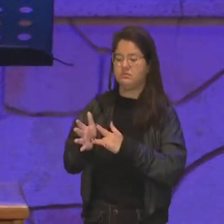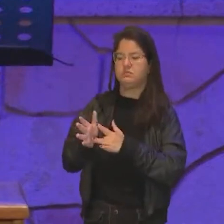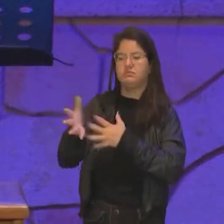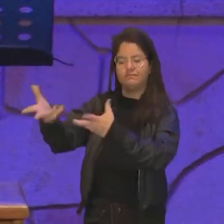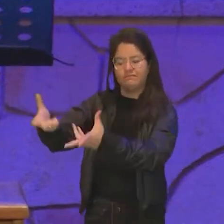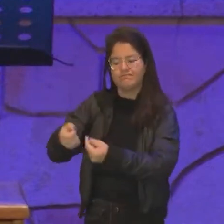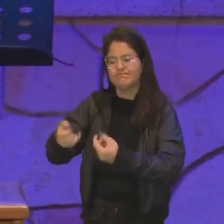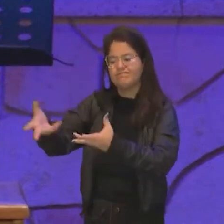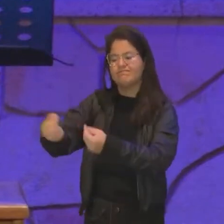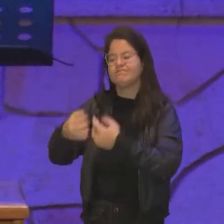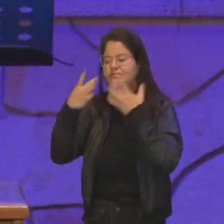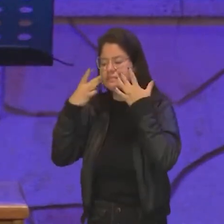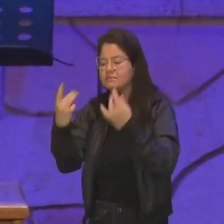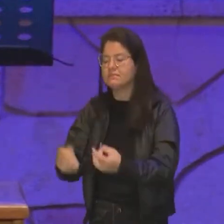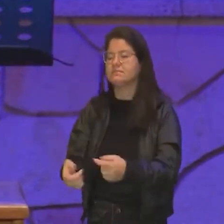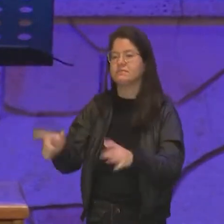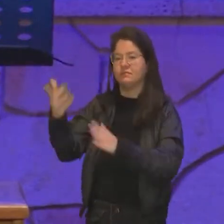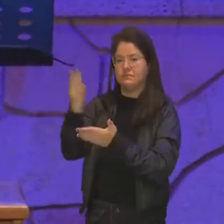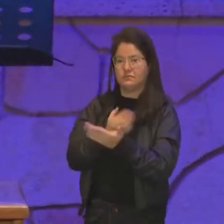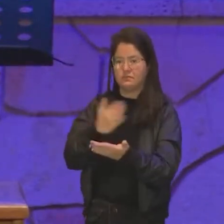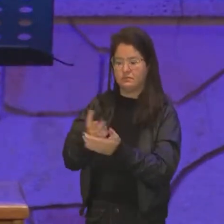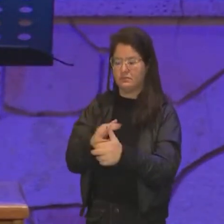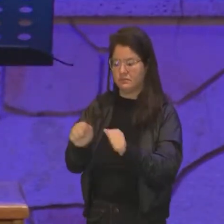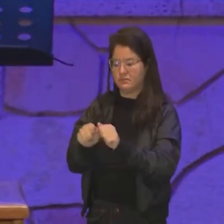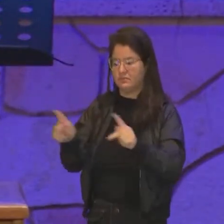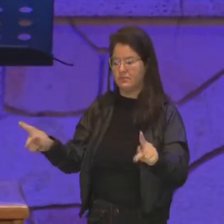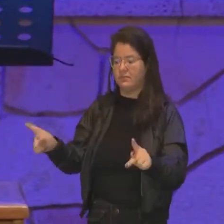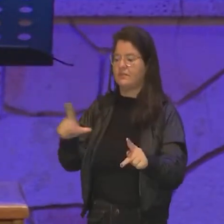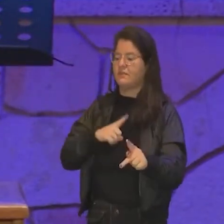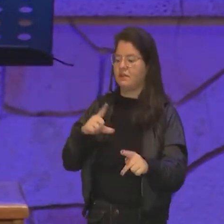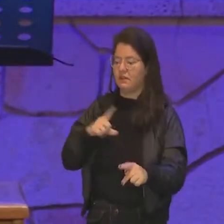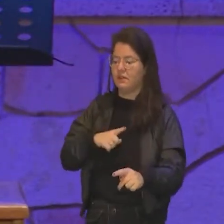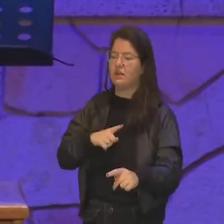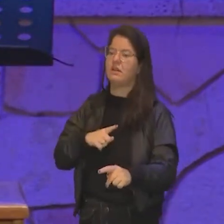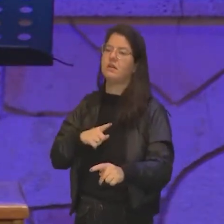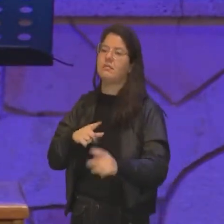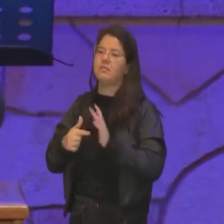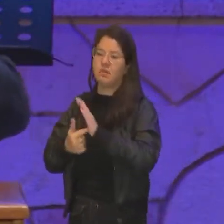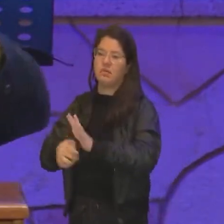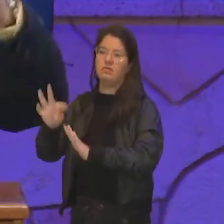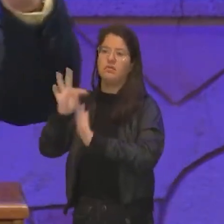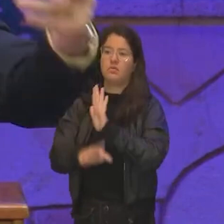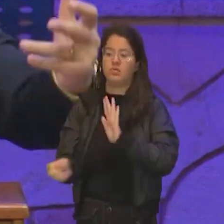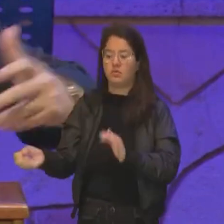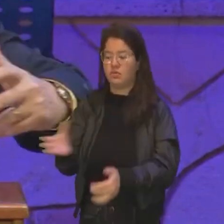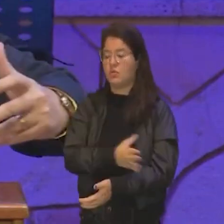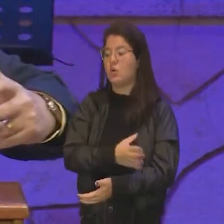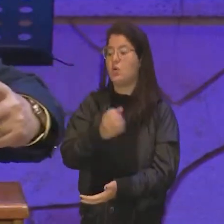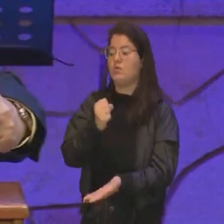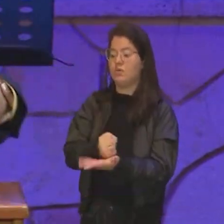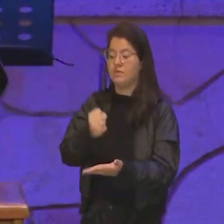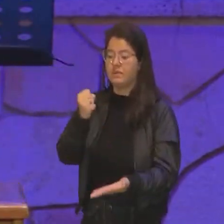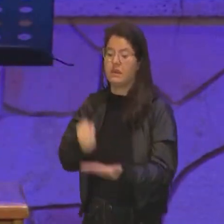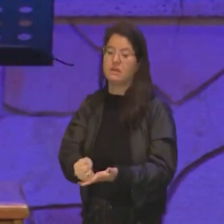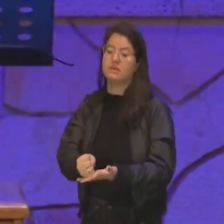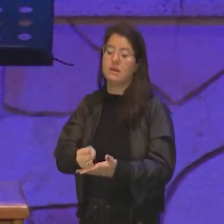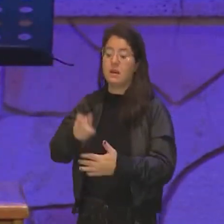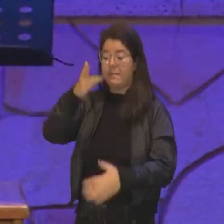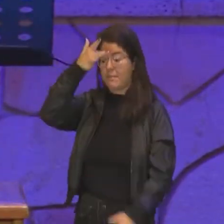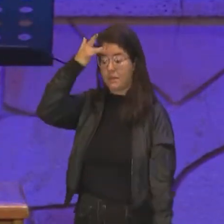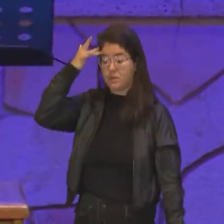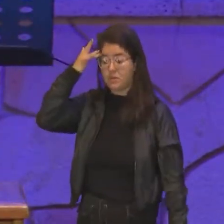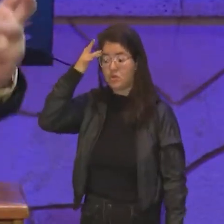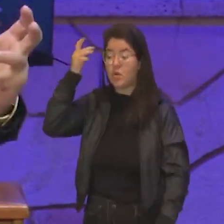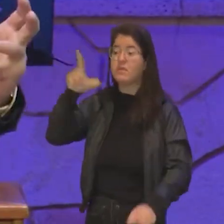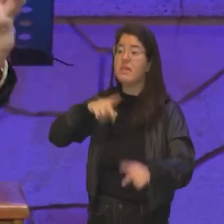convite: ouçam. O livro do Apocalipse tem muito desse texto. O Novo Testamento traz muito esta expressão: quem tem ouvidos